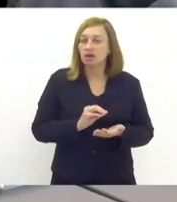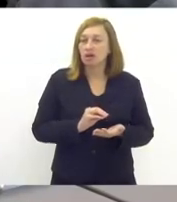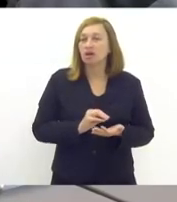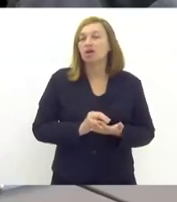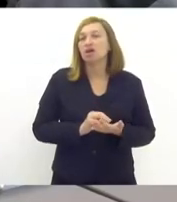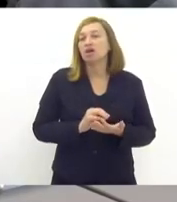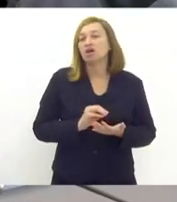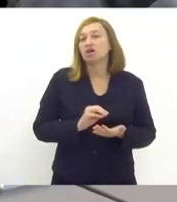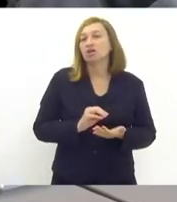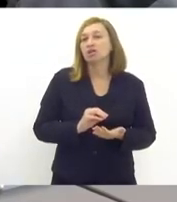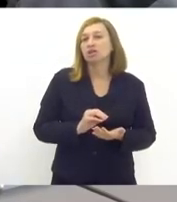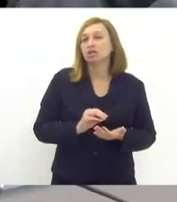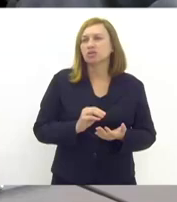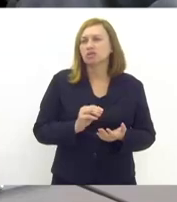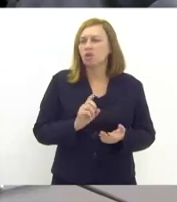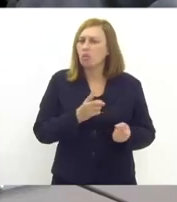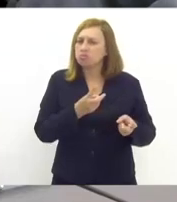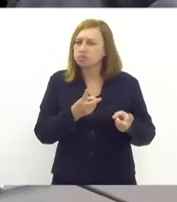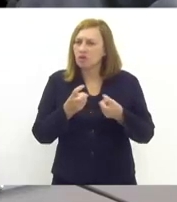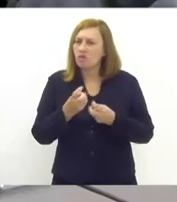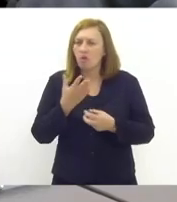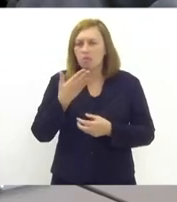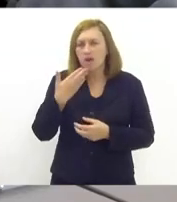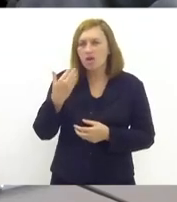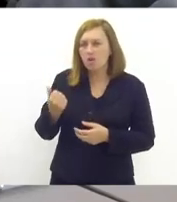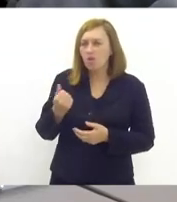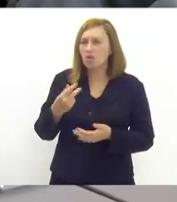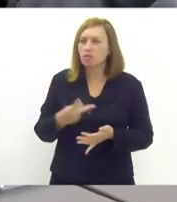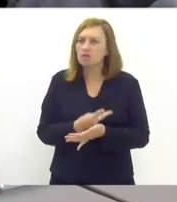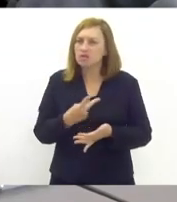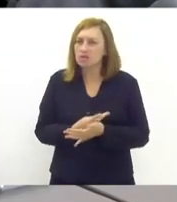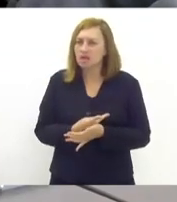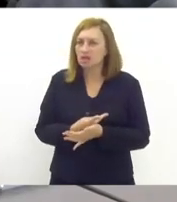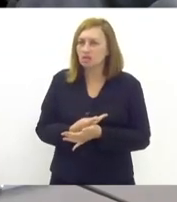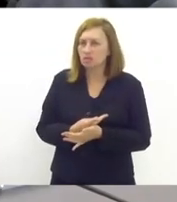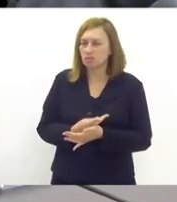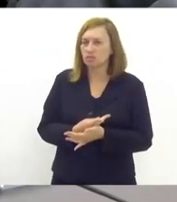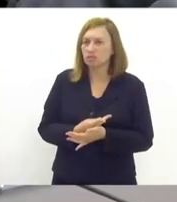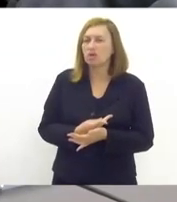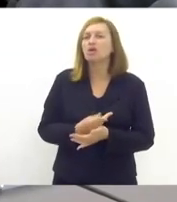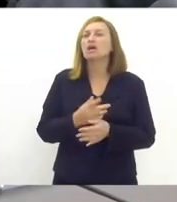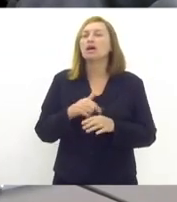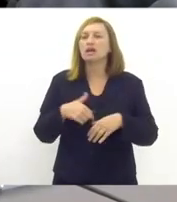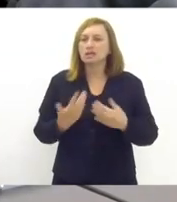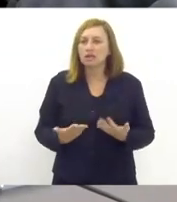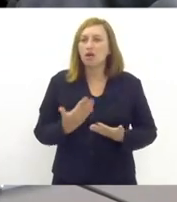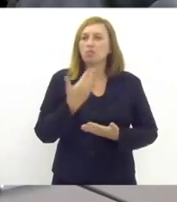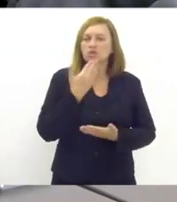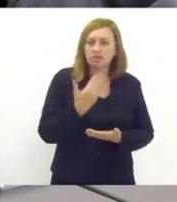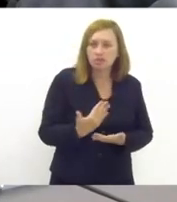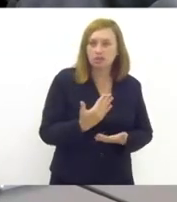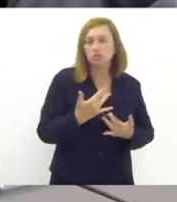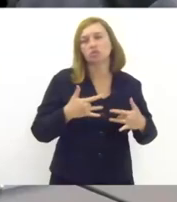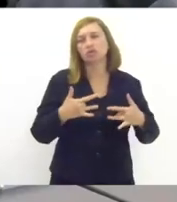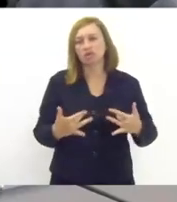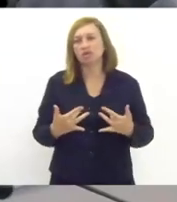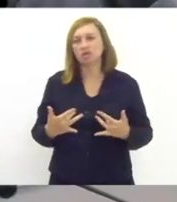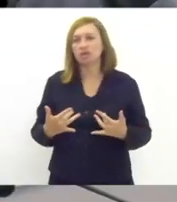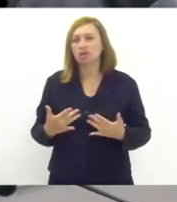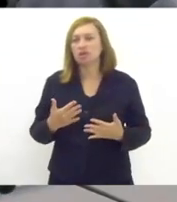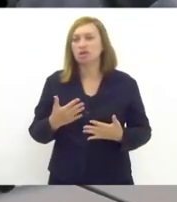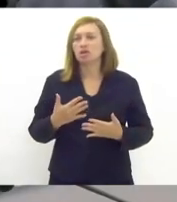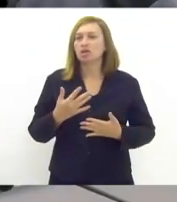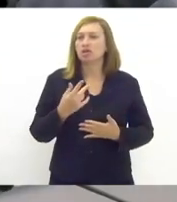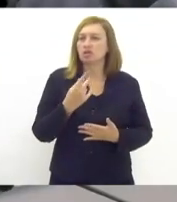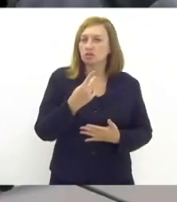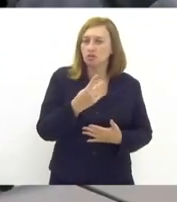eu o que posso fazer aqui é prestar, enfim, pedir perdão e prestar toda a minha solidariedade. Diante do seu caso, e